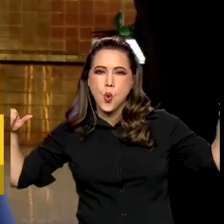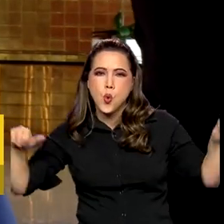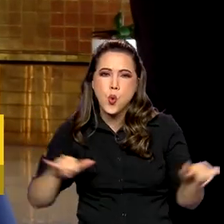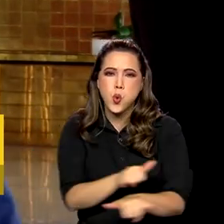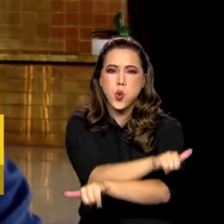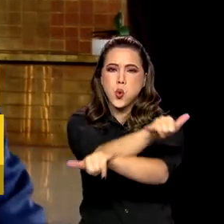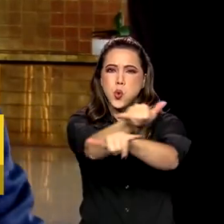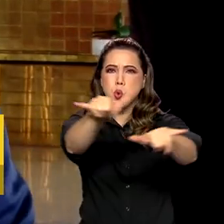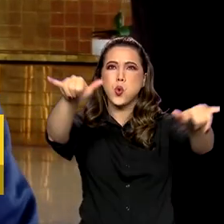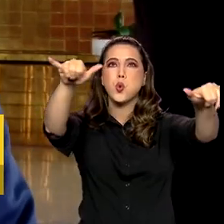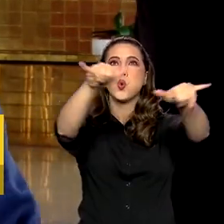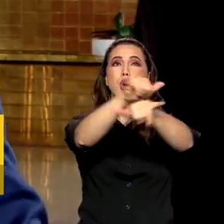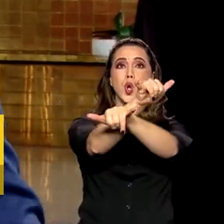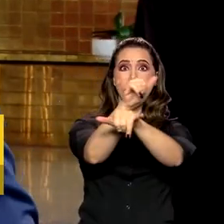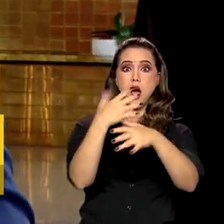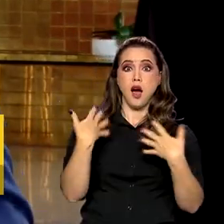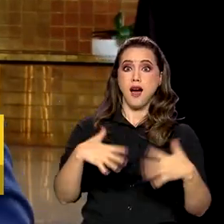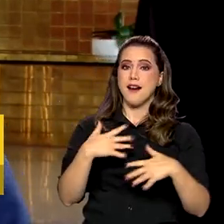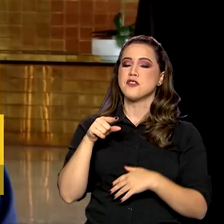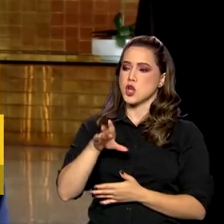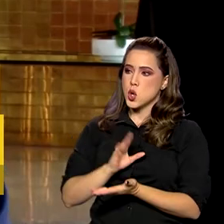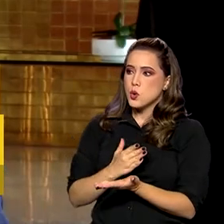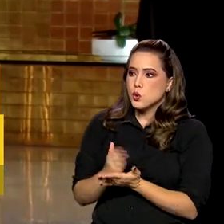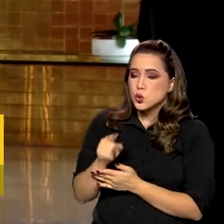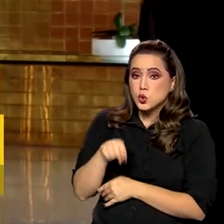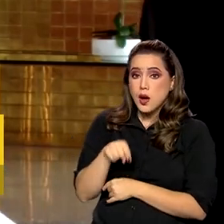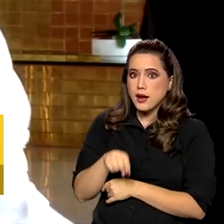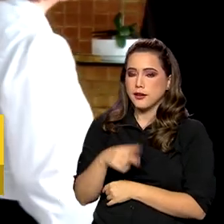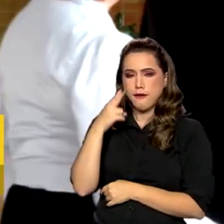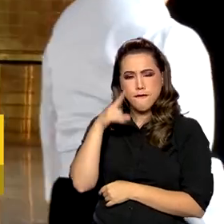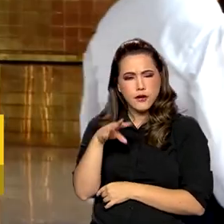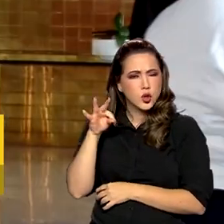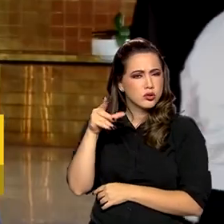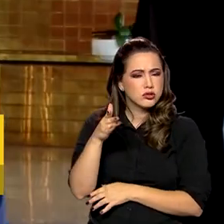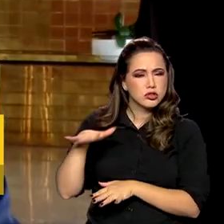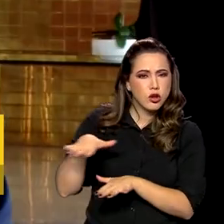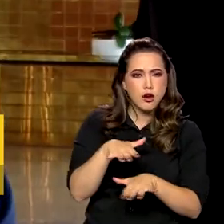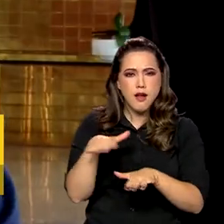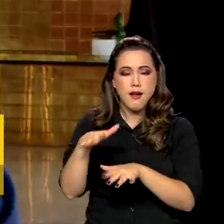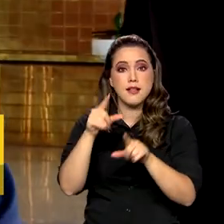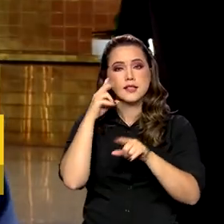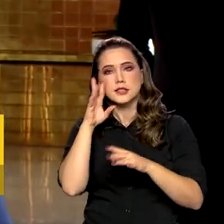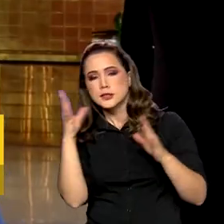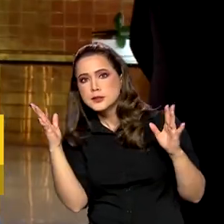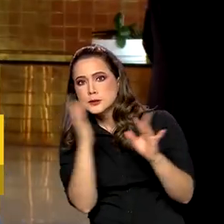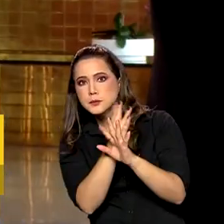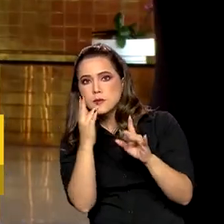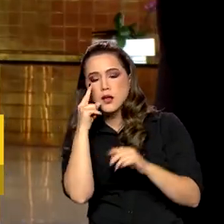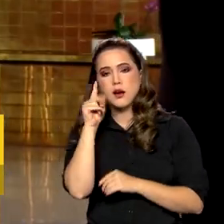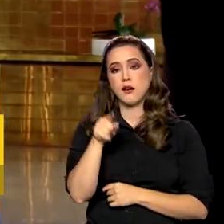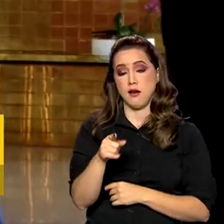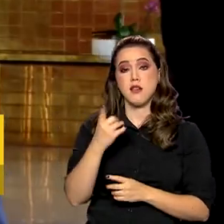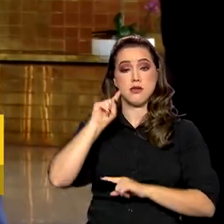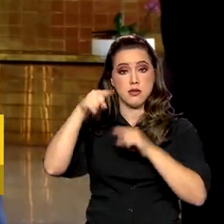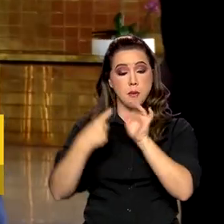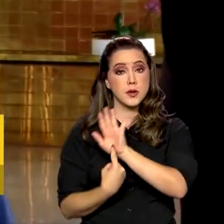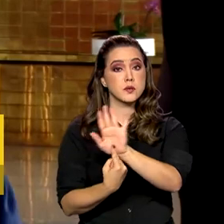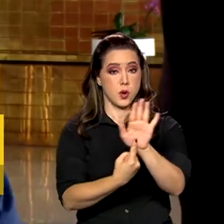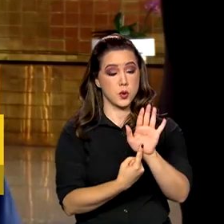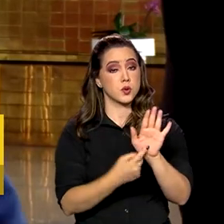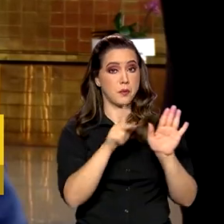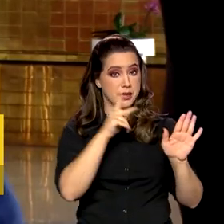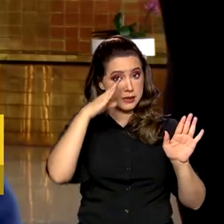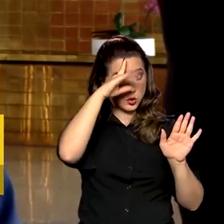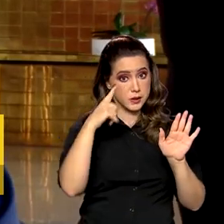da Fumaça. Eu vou continuar por aqui acompanhando toda a movimentação e daqui a pouquinho mostro para você também a saída do